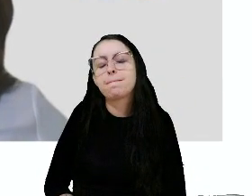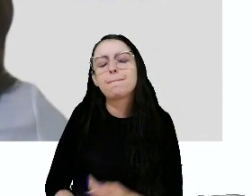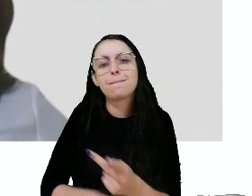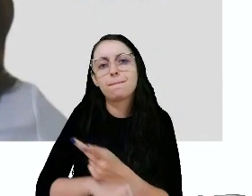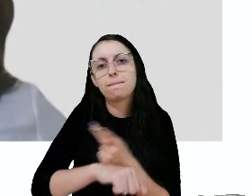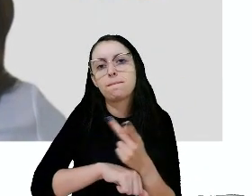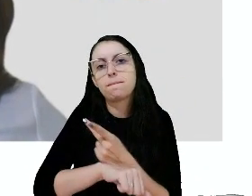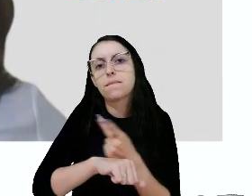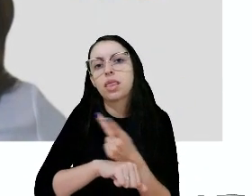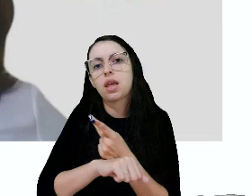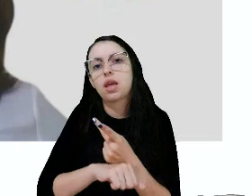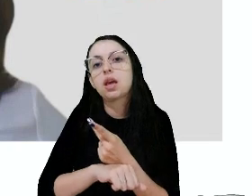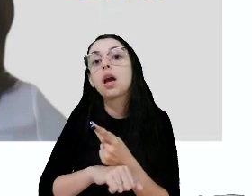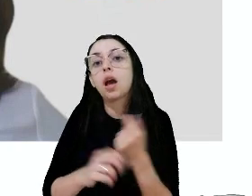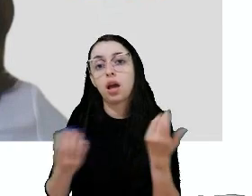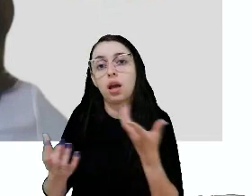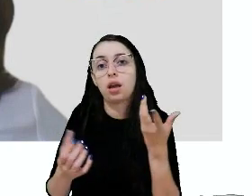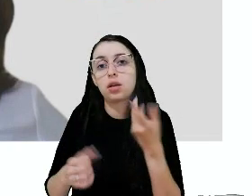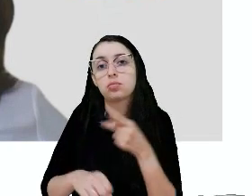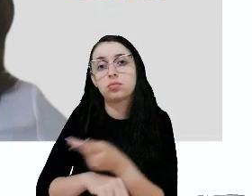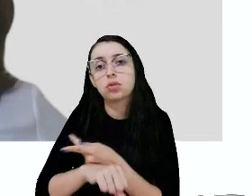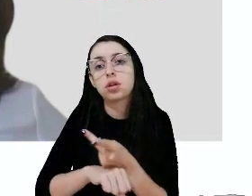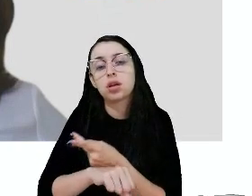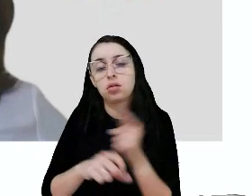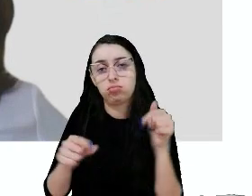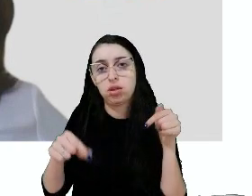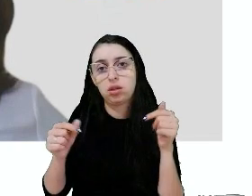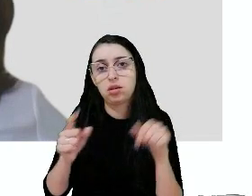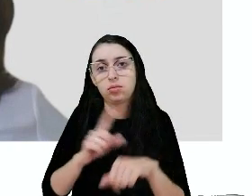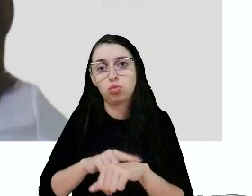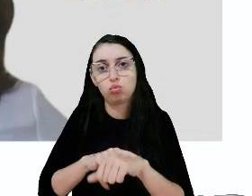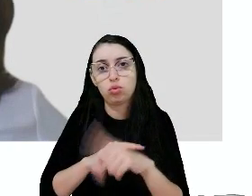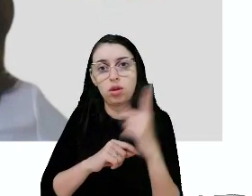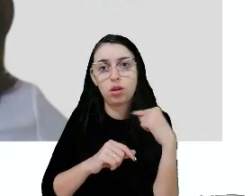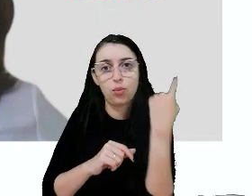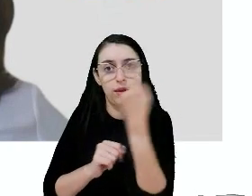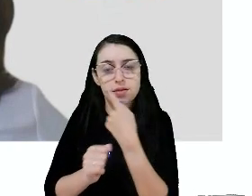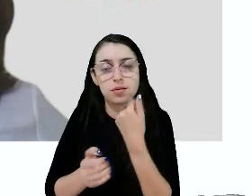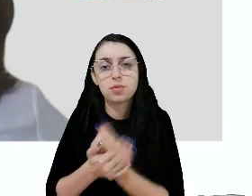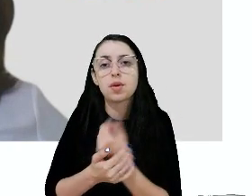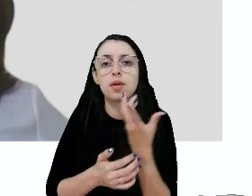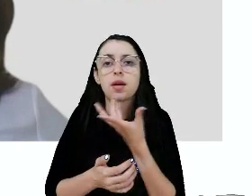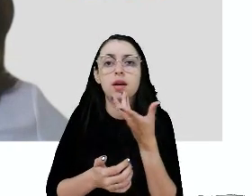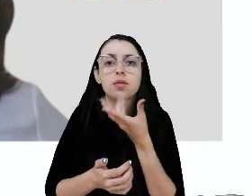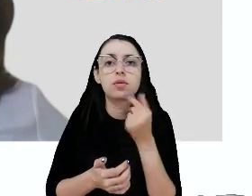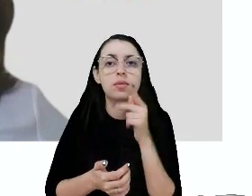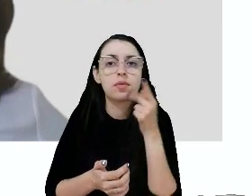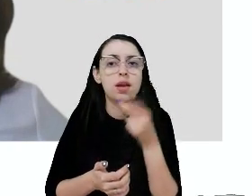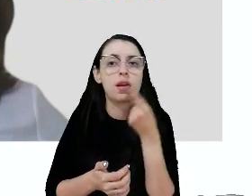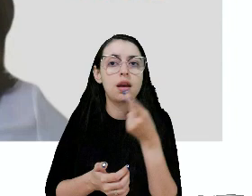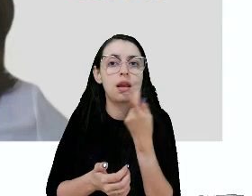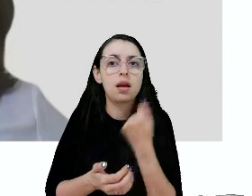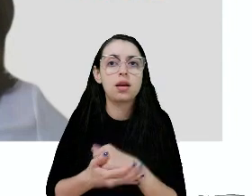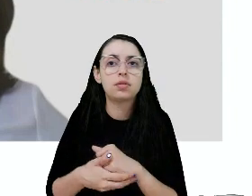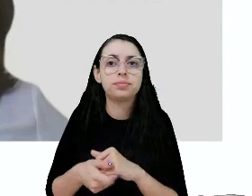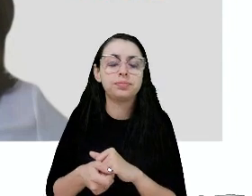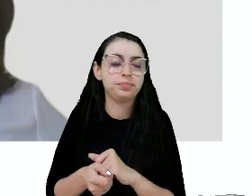procurei, e eu quero procurar também tomar conta aqui do tempo, né? Eu quero dizer a